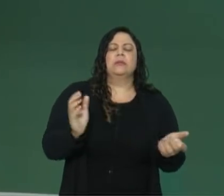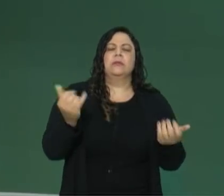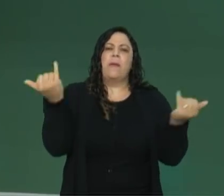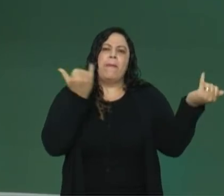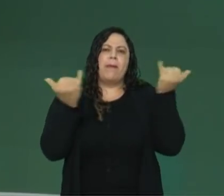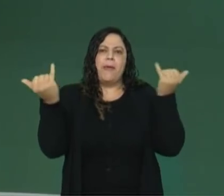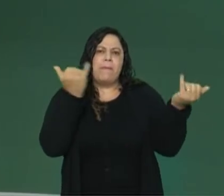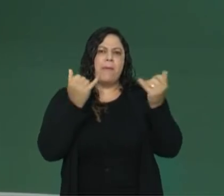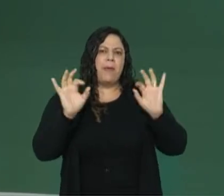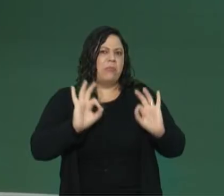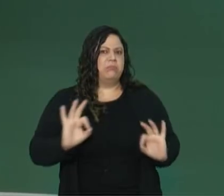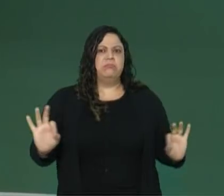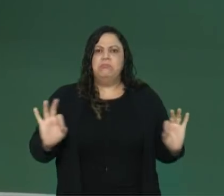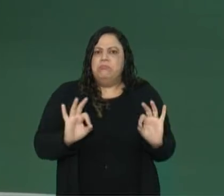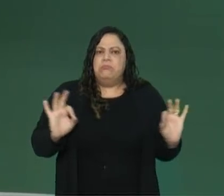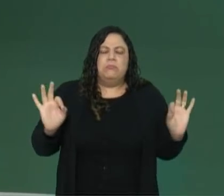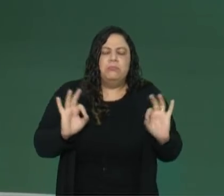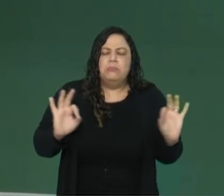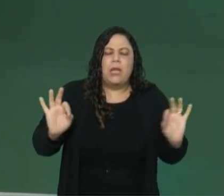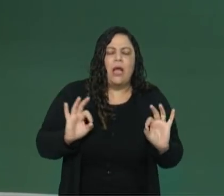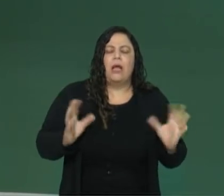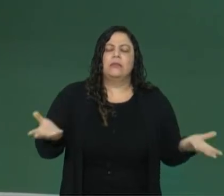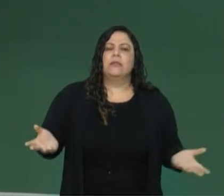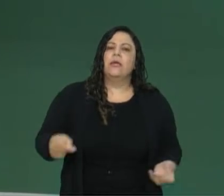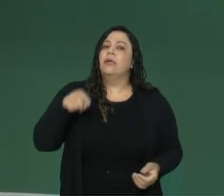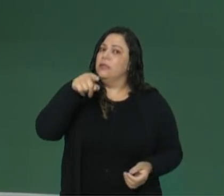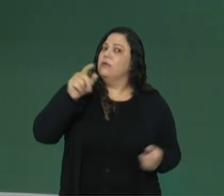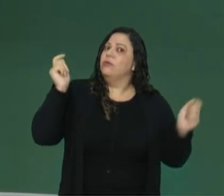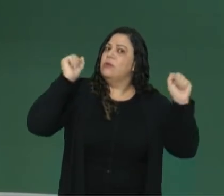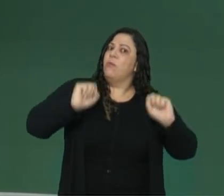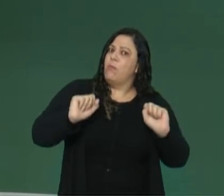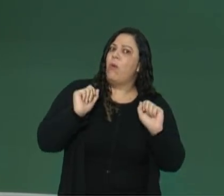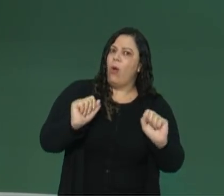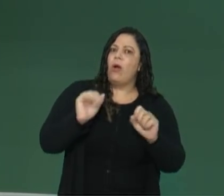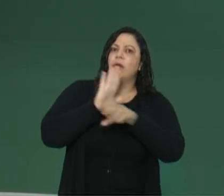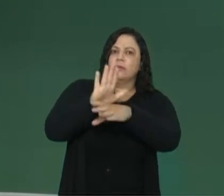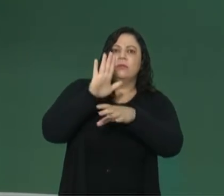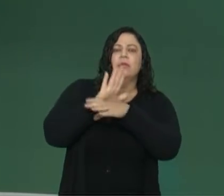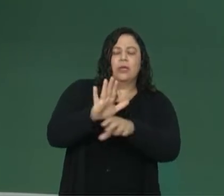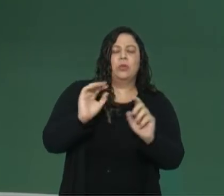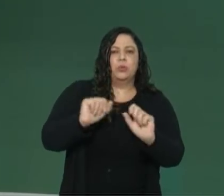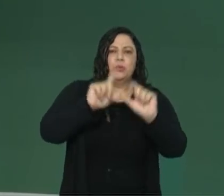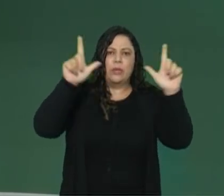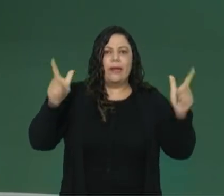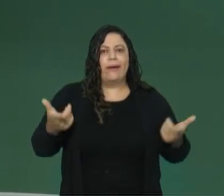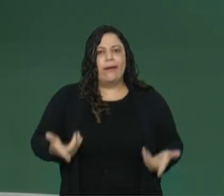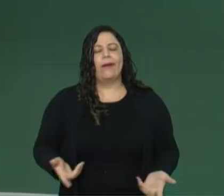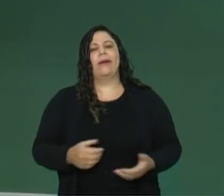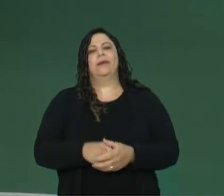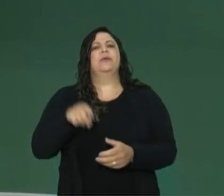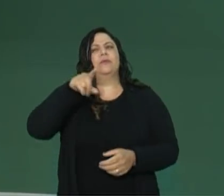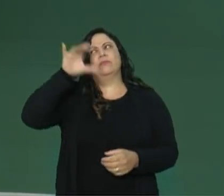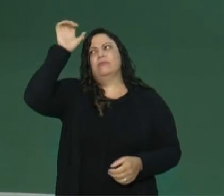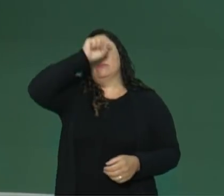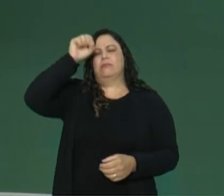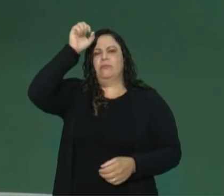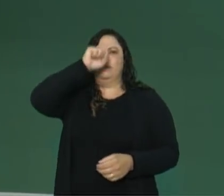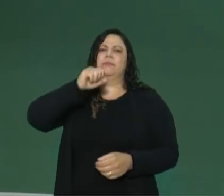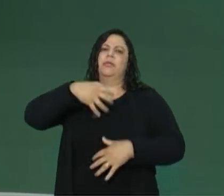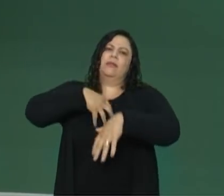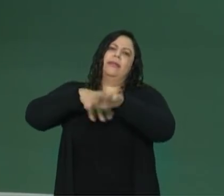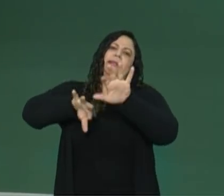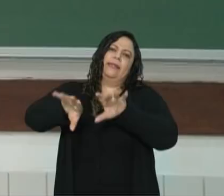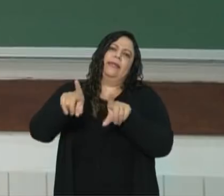não tiveram essa formação financeira. E aí você pode auxiliar. Claro que também você pode aprender com eles, é